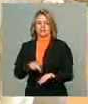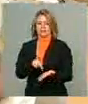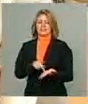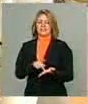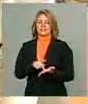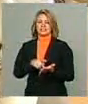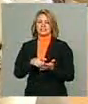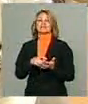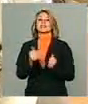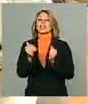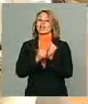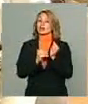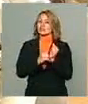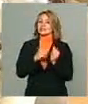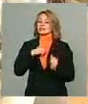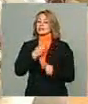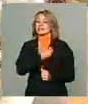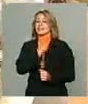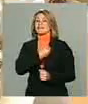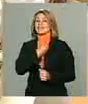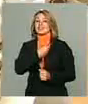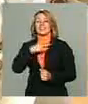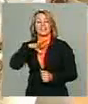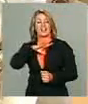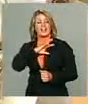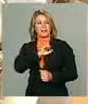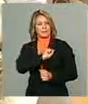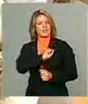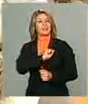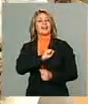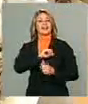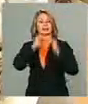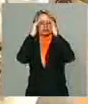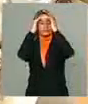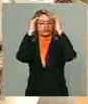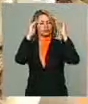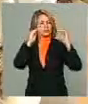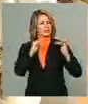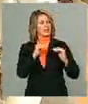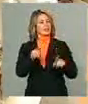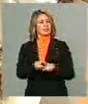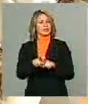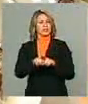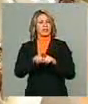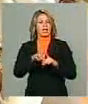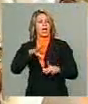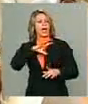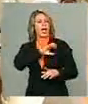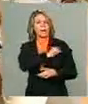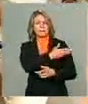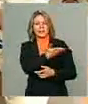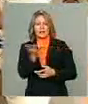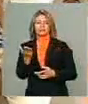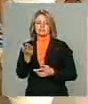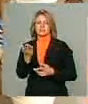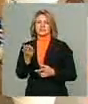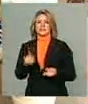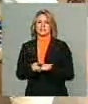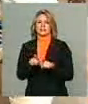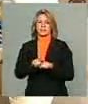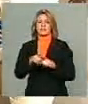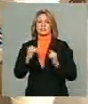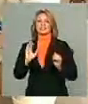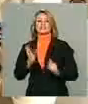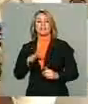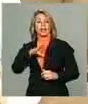segredo segredo da vida é se amar é se respeitar não é amar ninguém é se respeitar você se amando